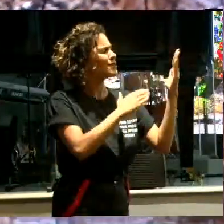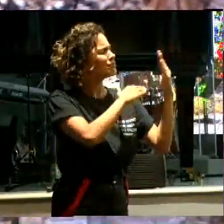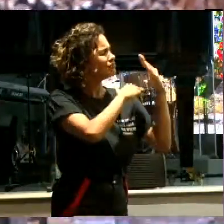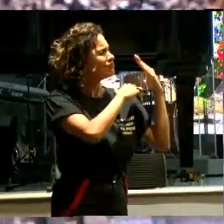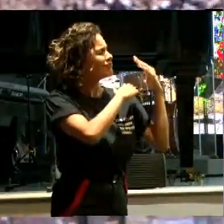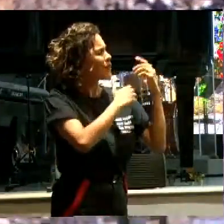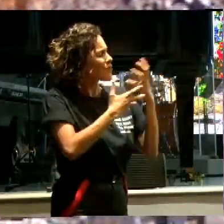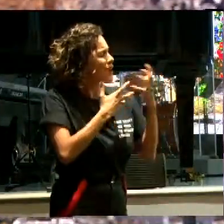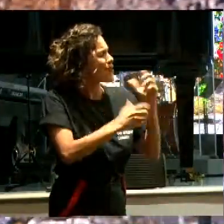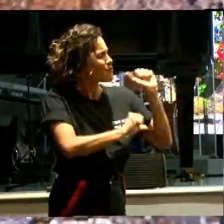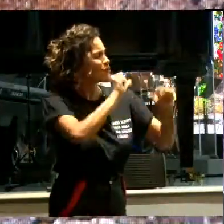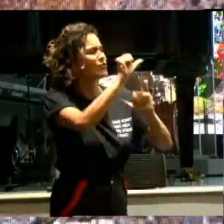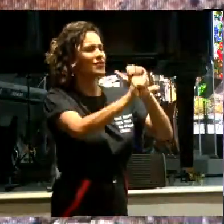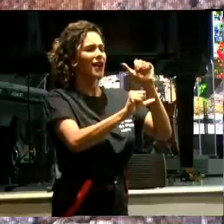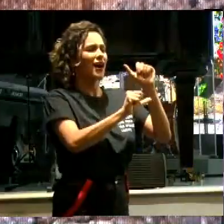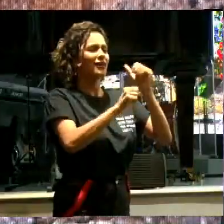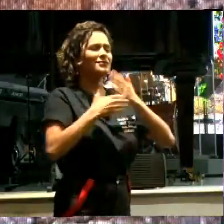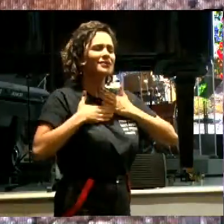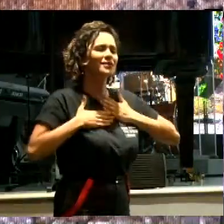Sabe por quê?